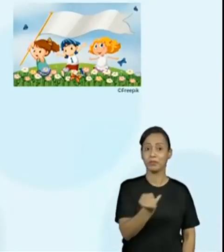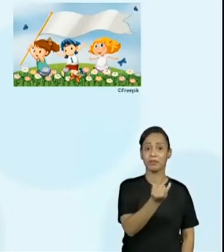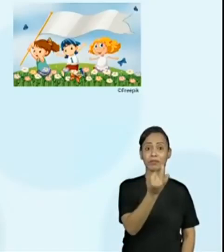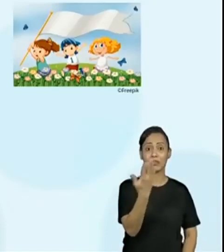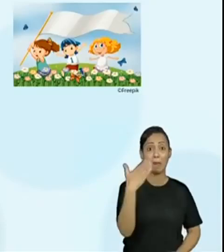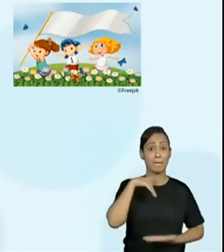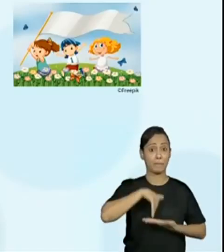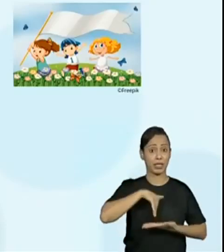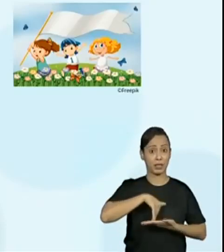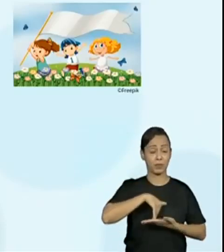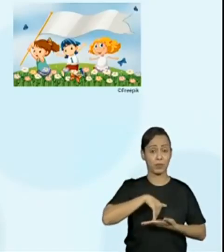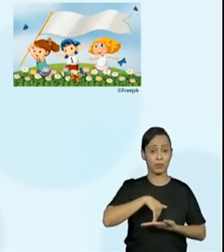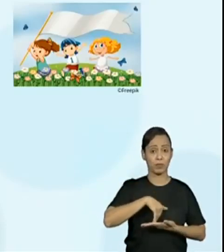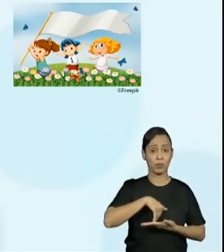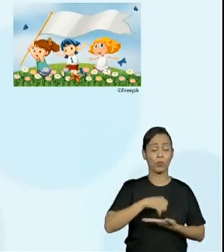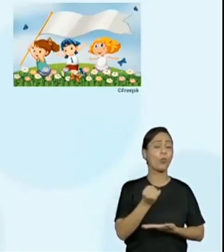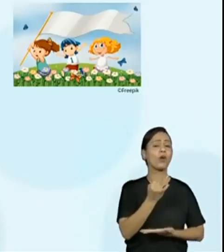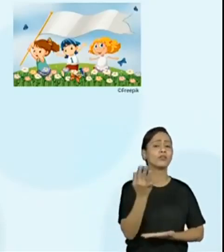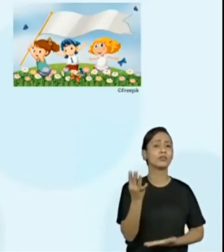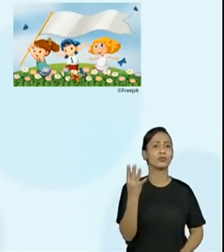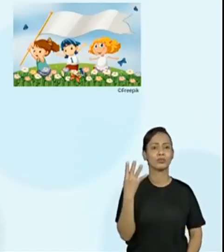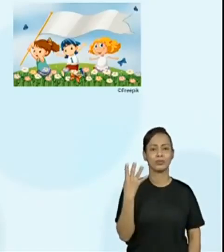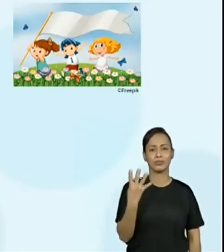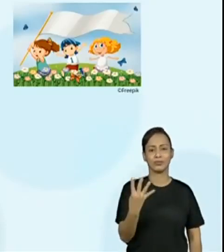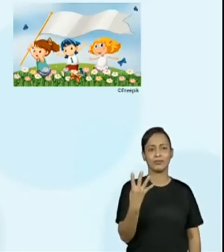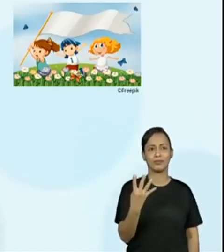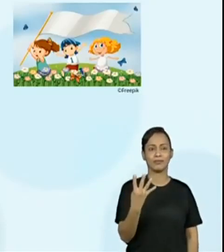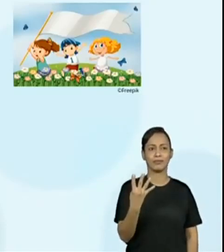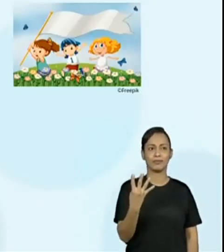4 participantes.